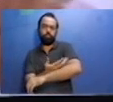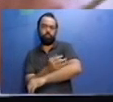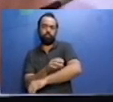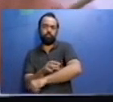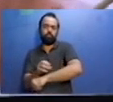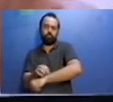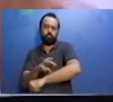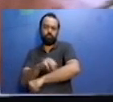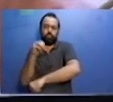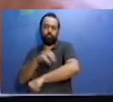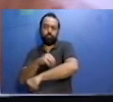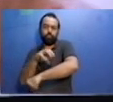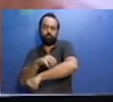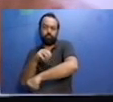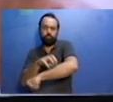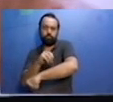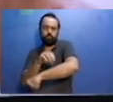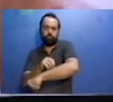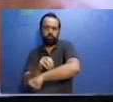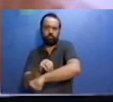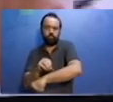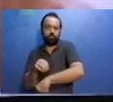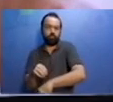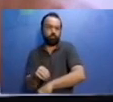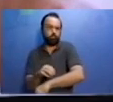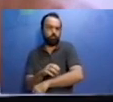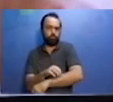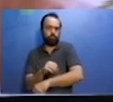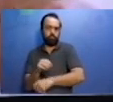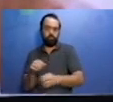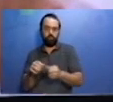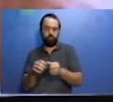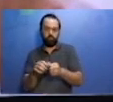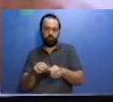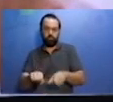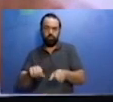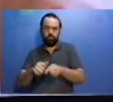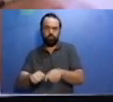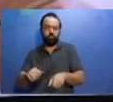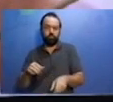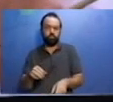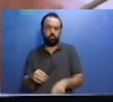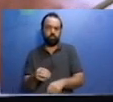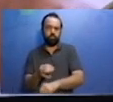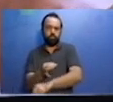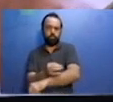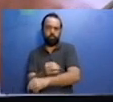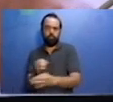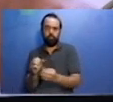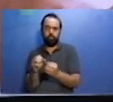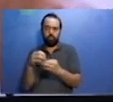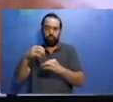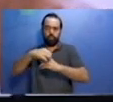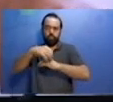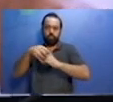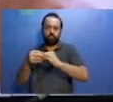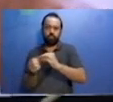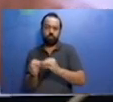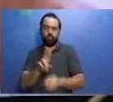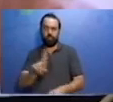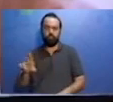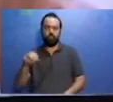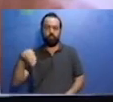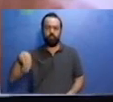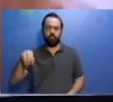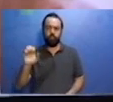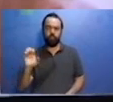a consumir, a comer, a digerir, a degradar molécula chamada melanina presente na nossa pele. A